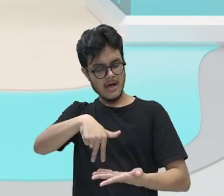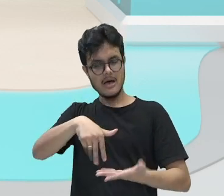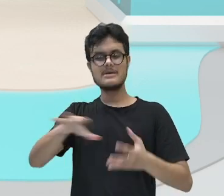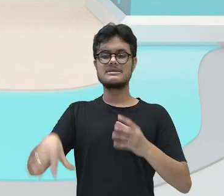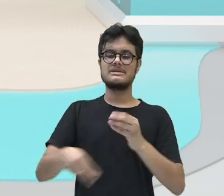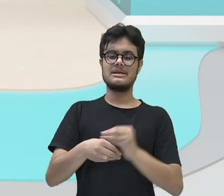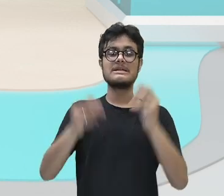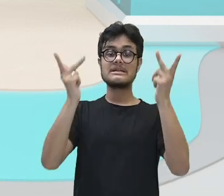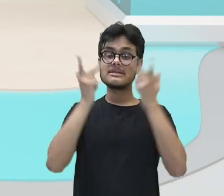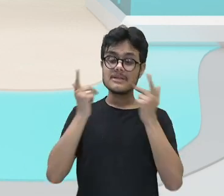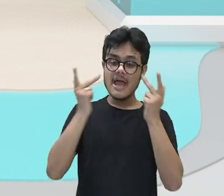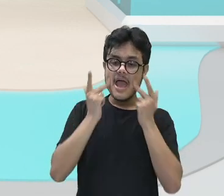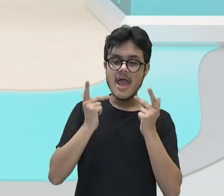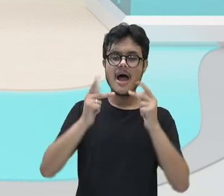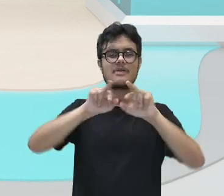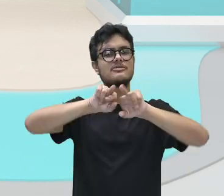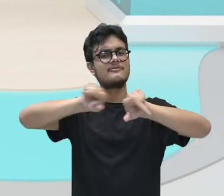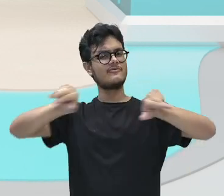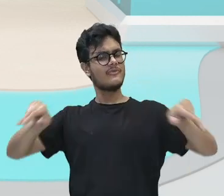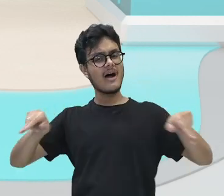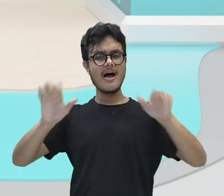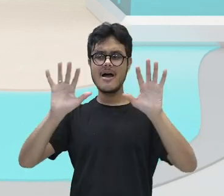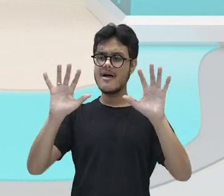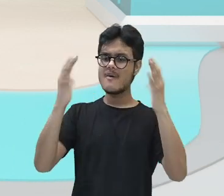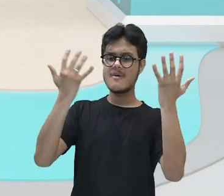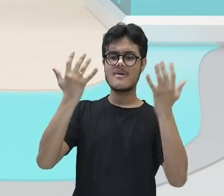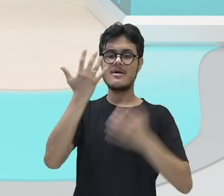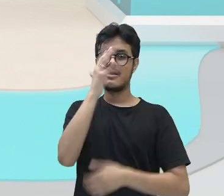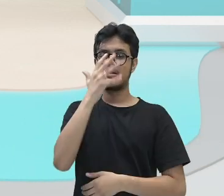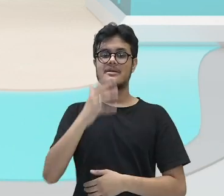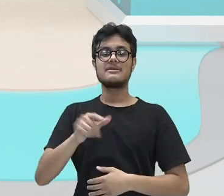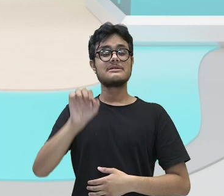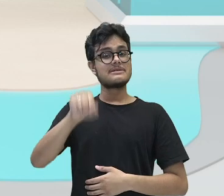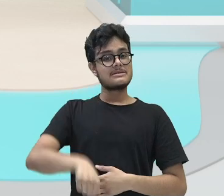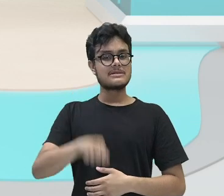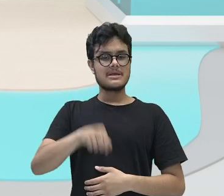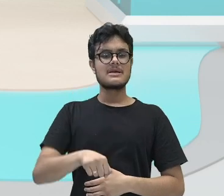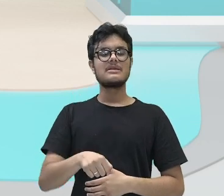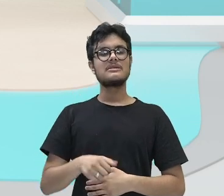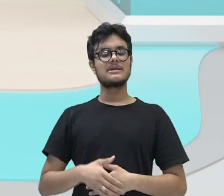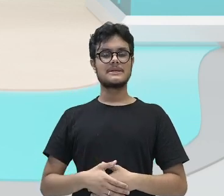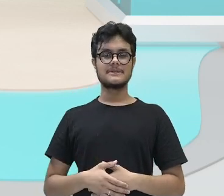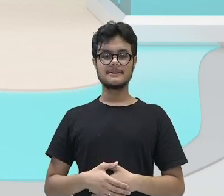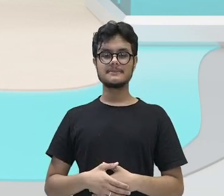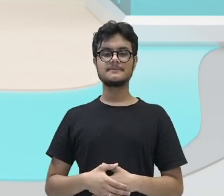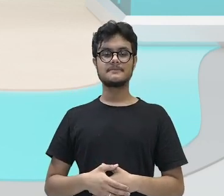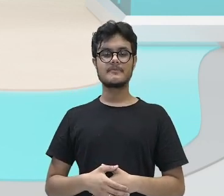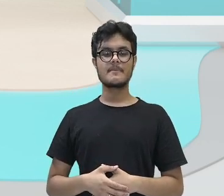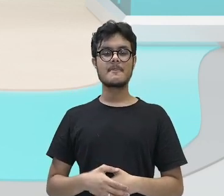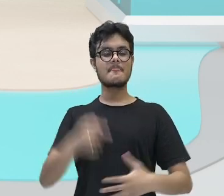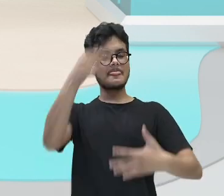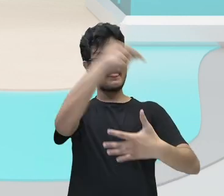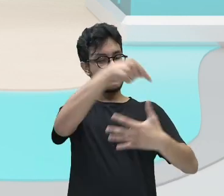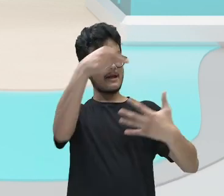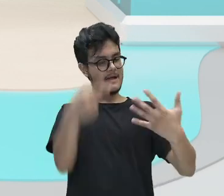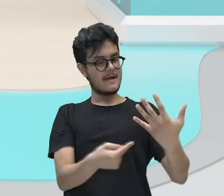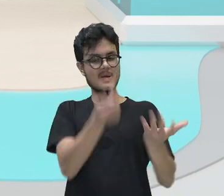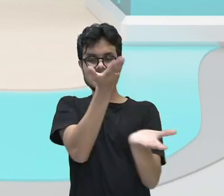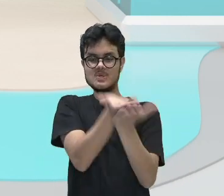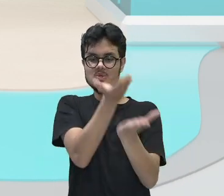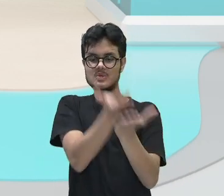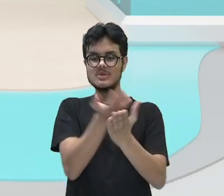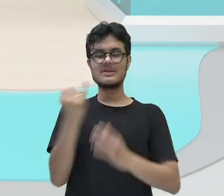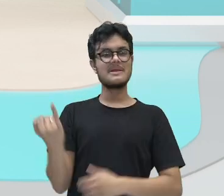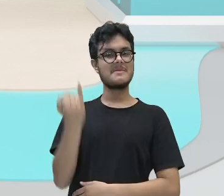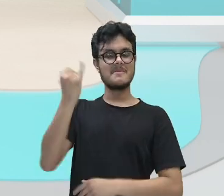danças clássicas, as danças folclóricas, e envolver uma questão do teatro, de alguns itens que são necessários para